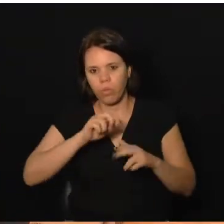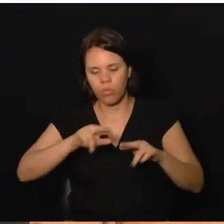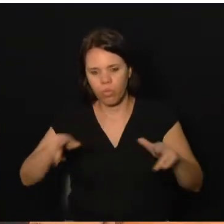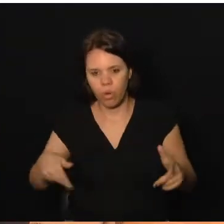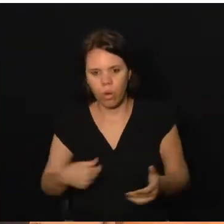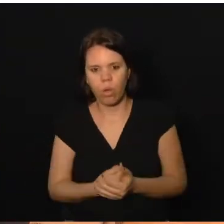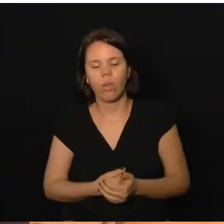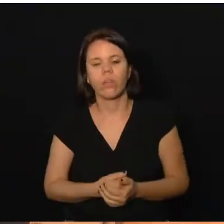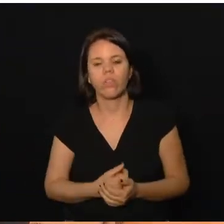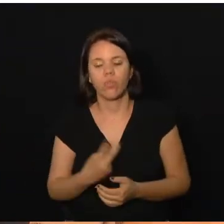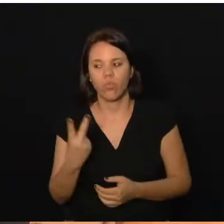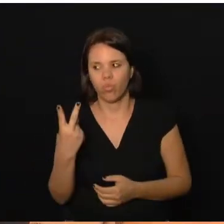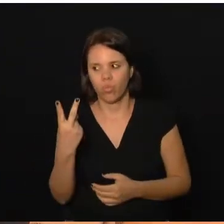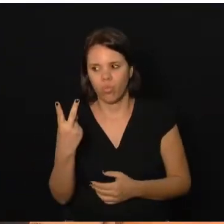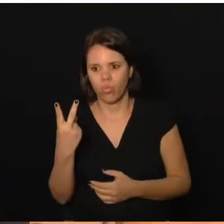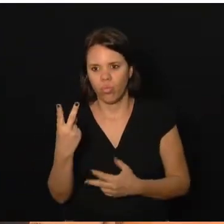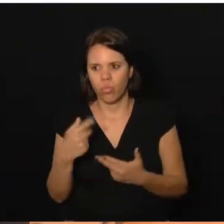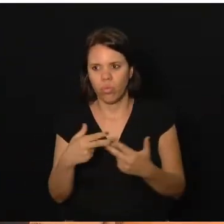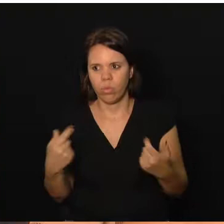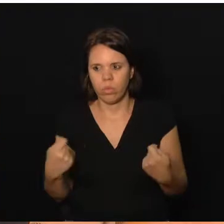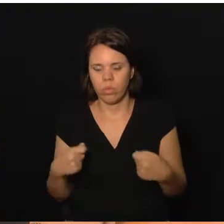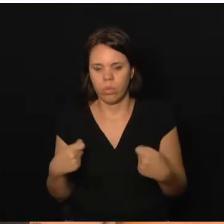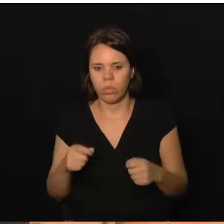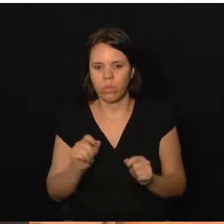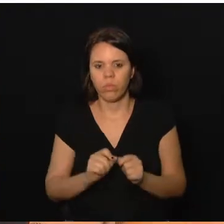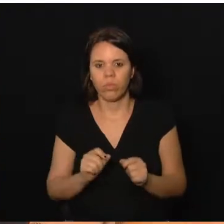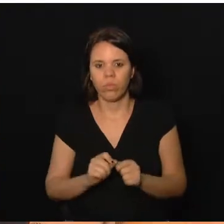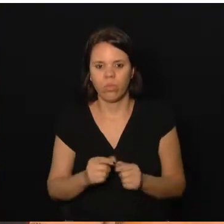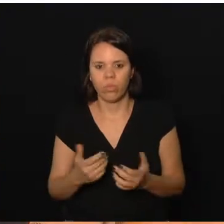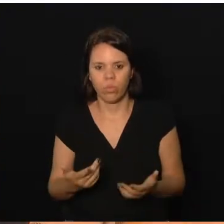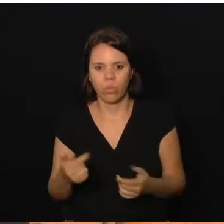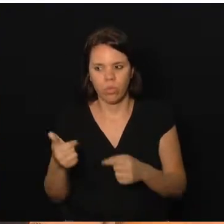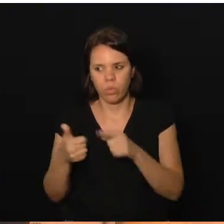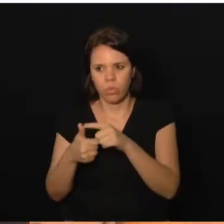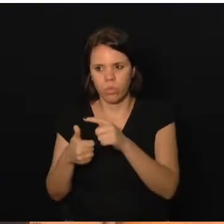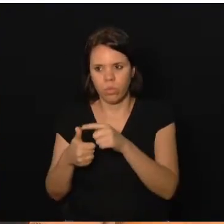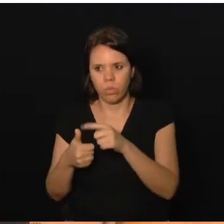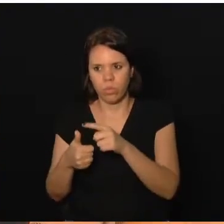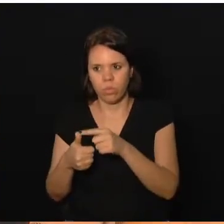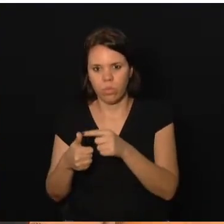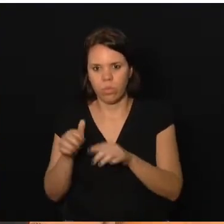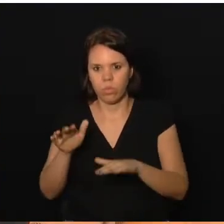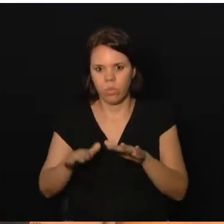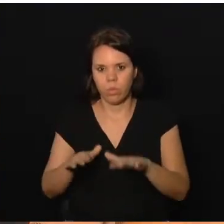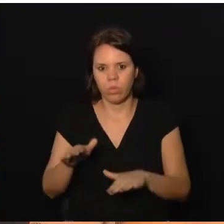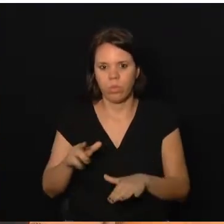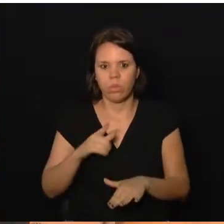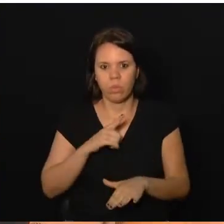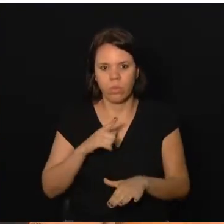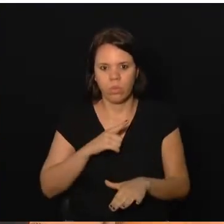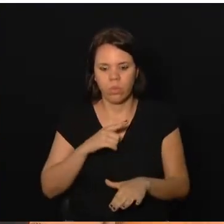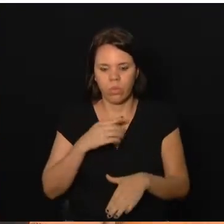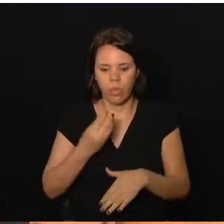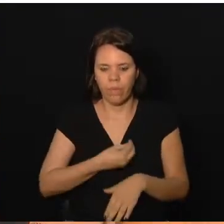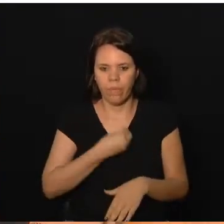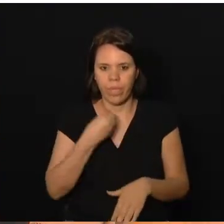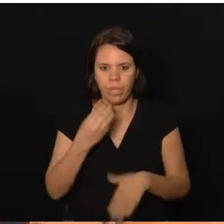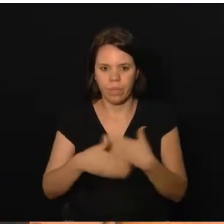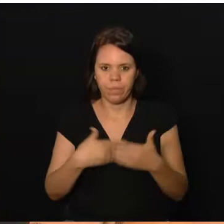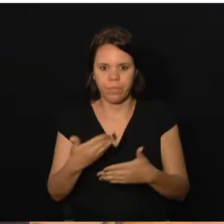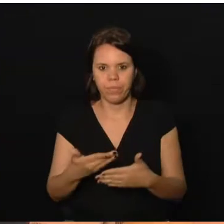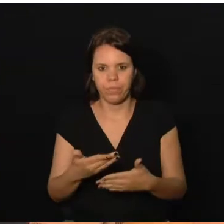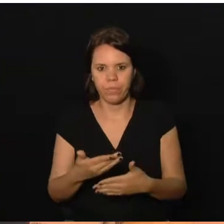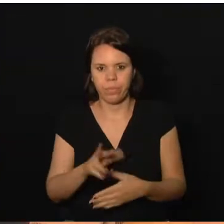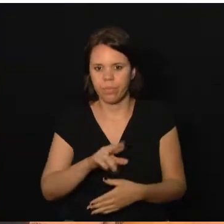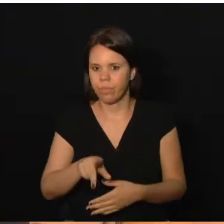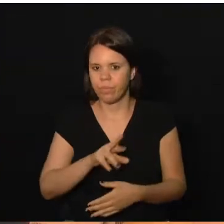Então existem duas coisas que precisamos levar em consideração. A primeira é que muitas vezes ele tem a sua rotina, mas ele ainda